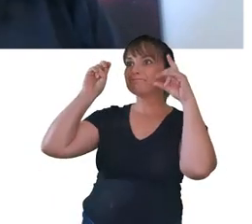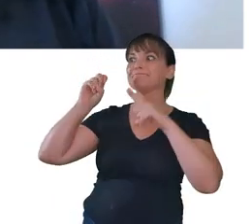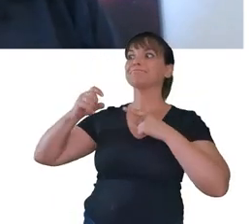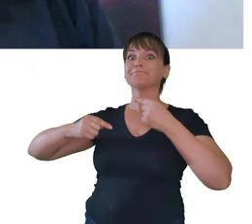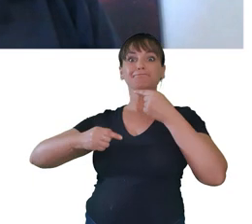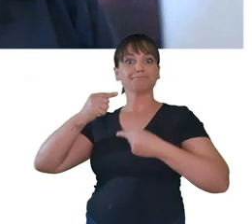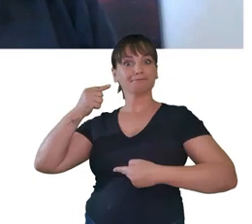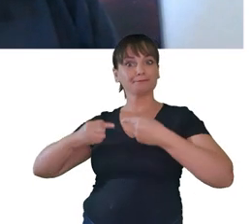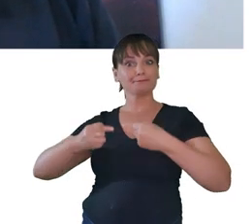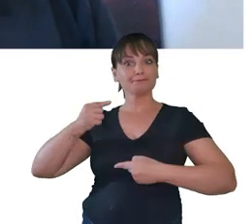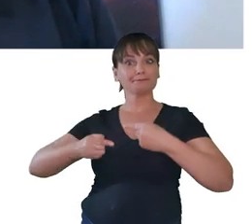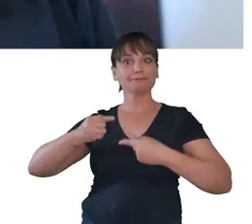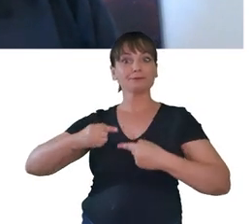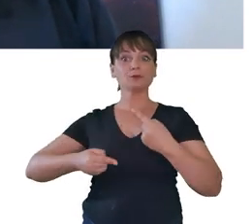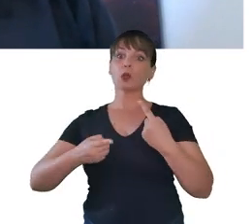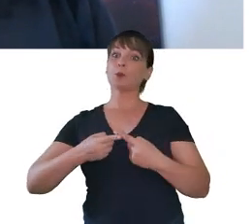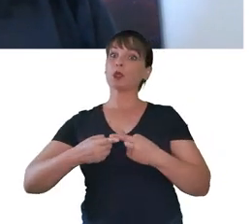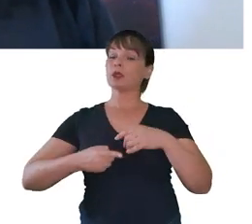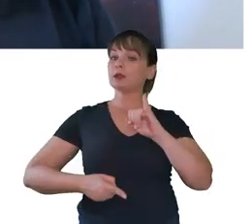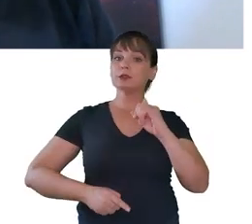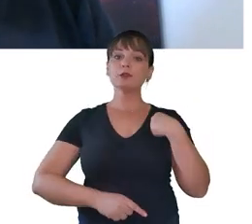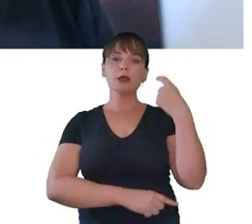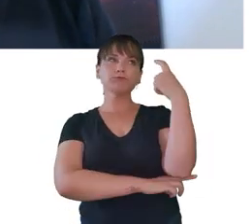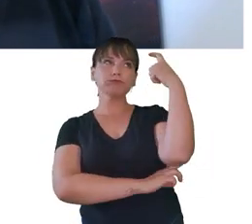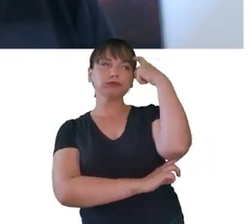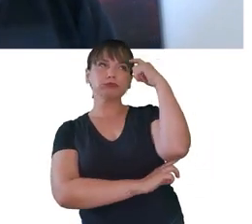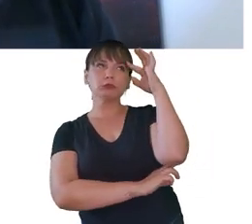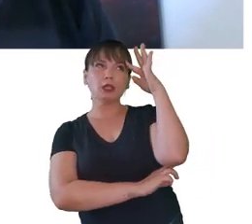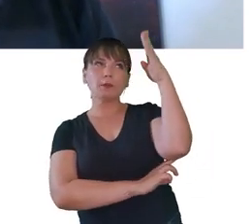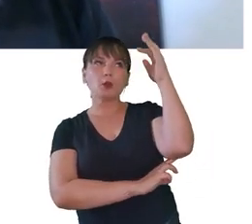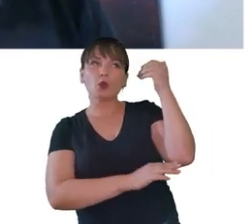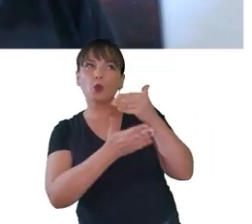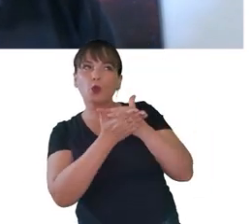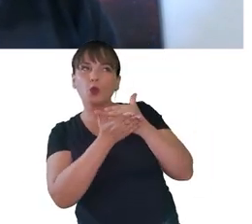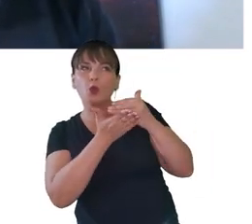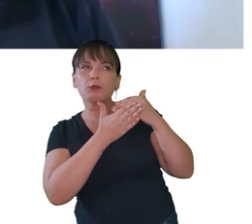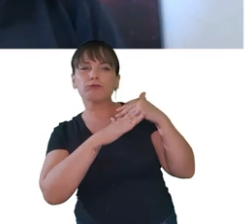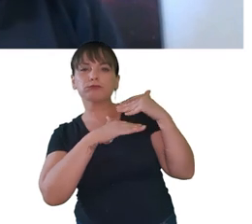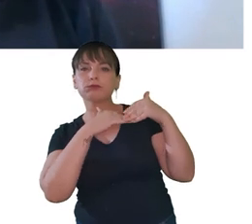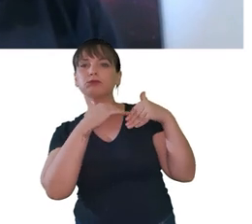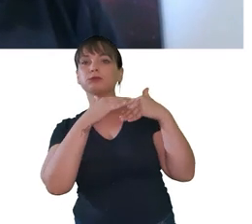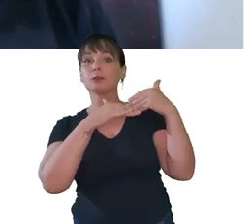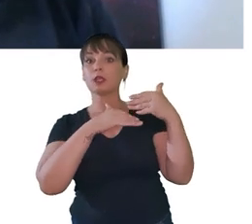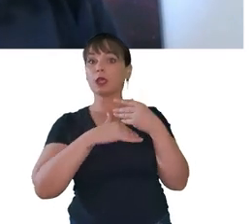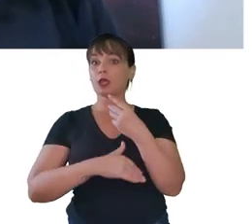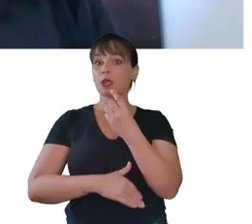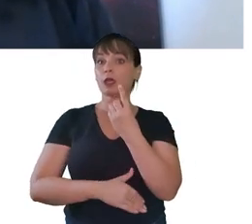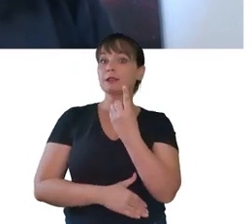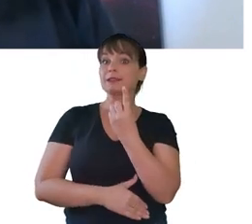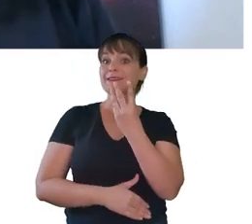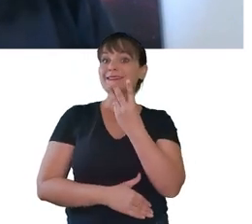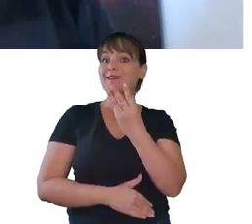muita discussão, Will, porque se nós pensarmos que o nosso universo teve um início de evolução